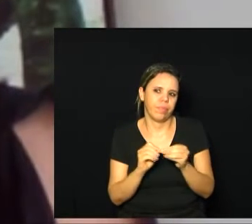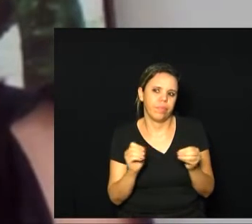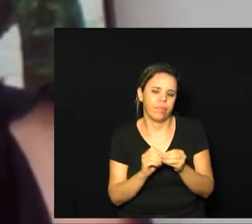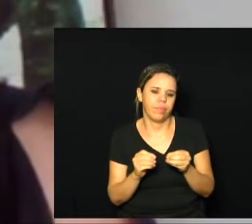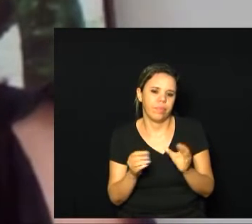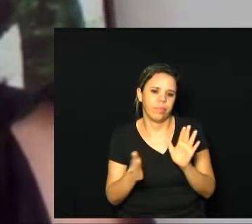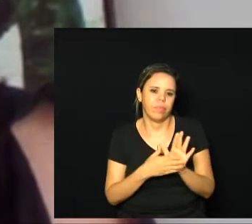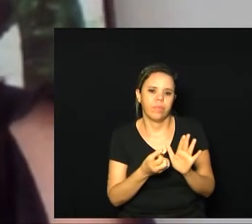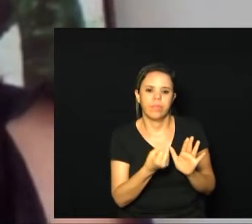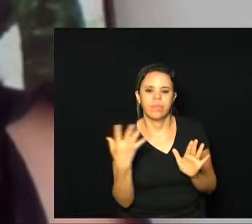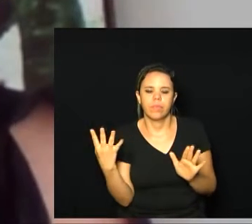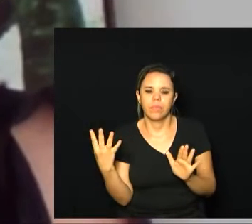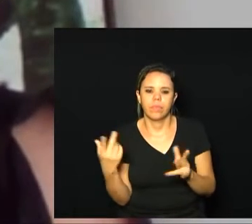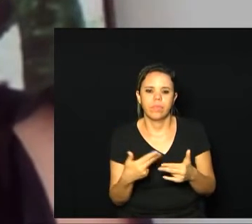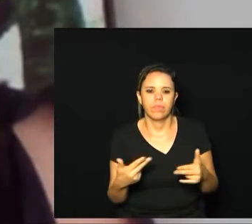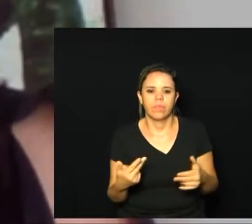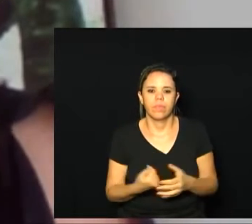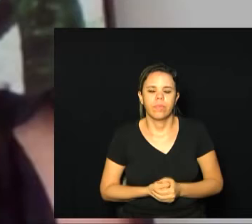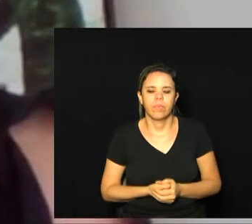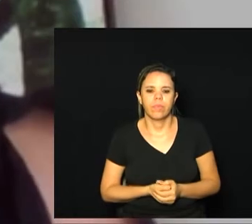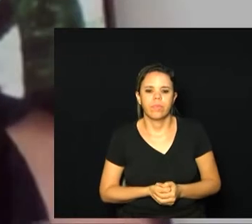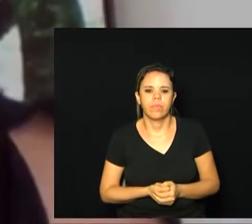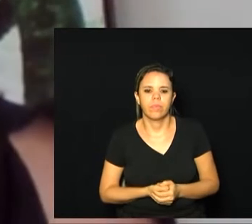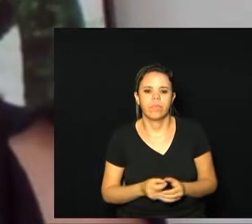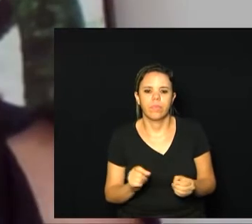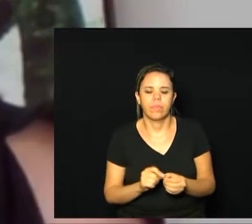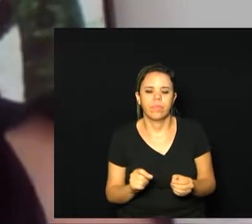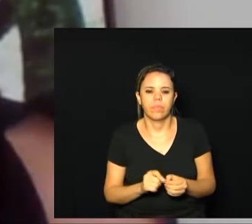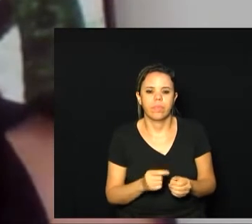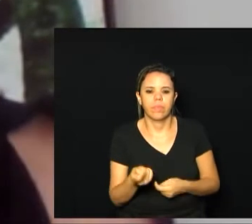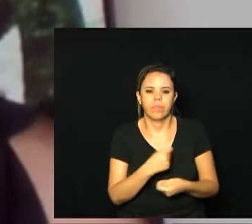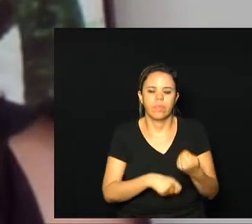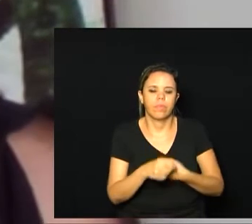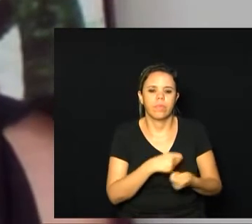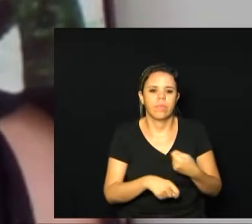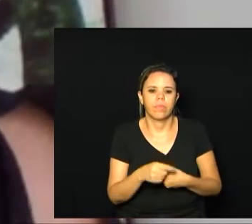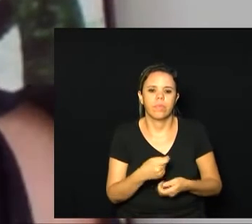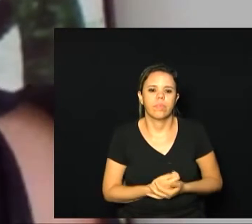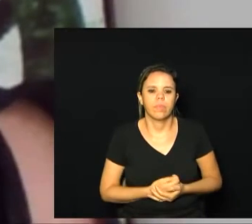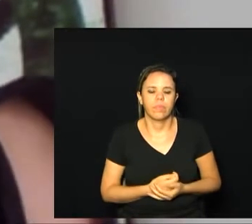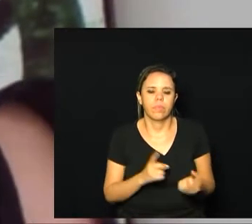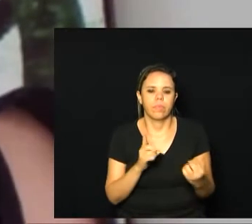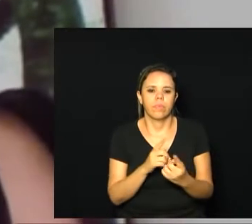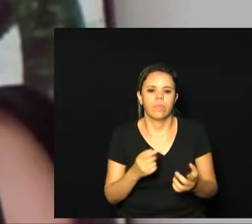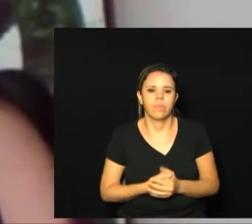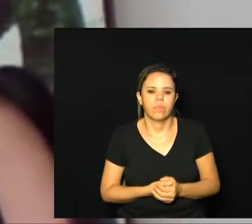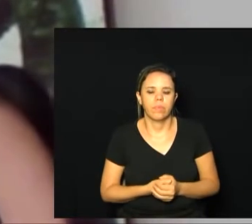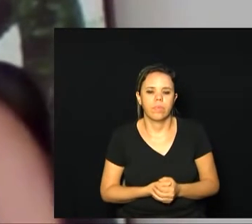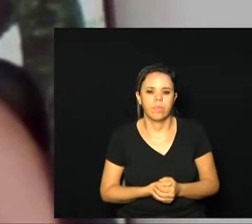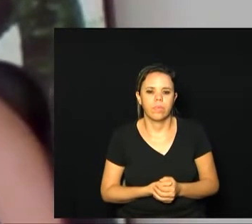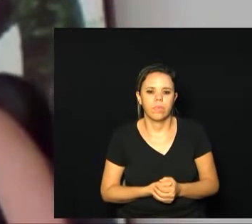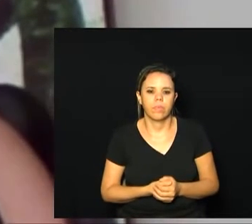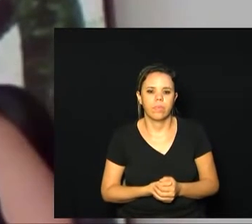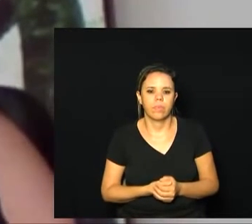que é a proporção desse subsídio, que faixa econômica vai ser atendida, a gente não tem